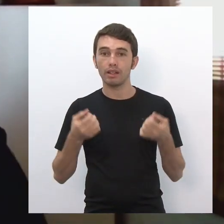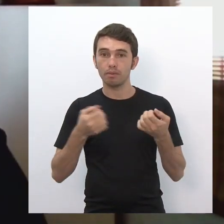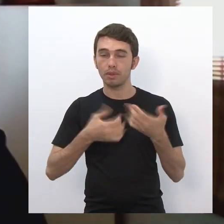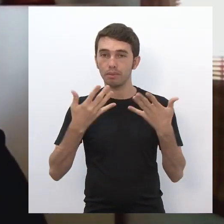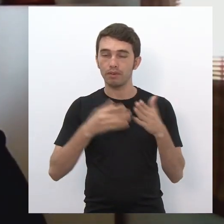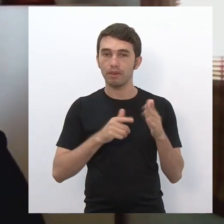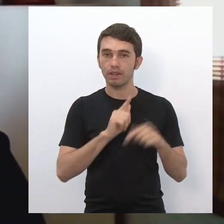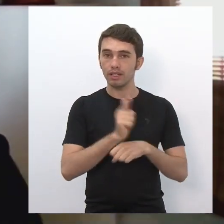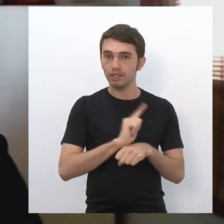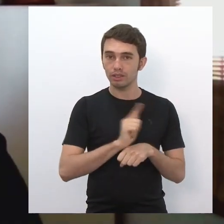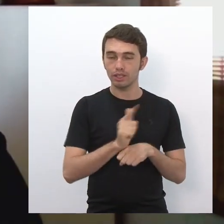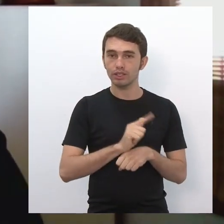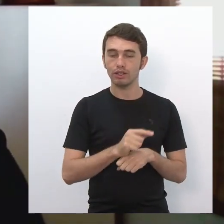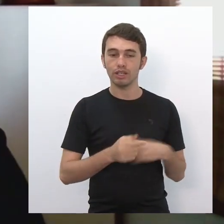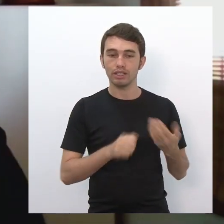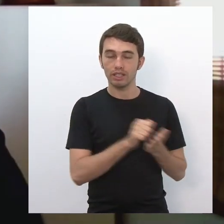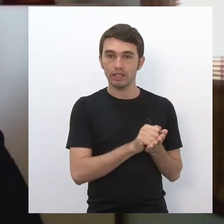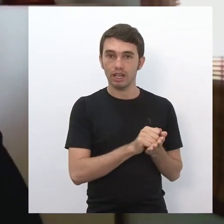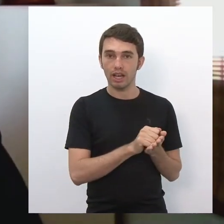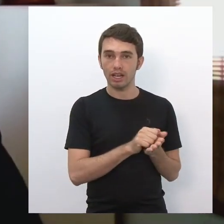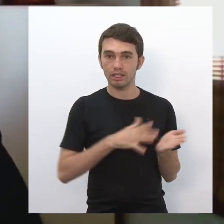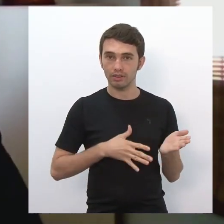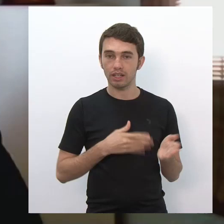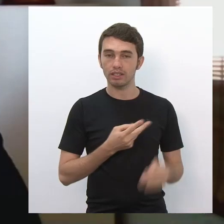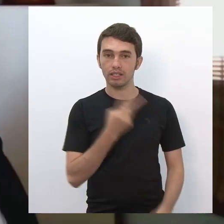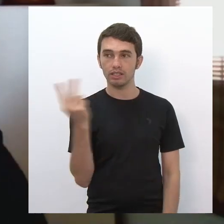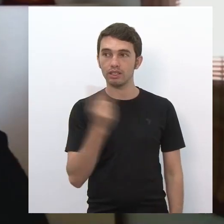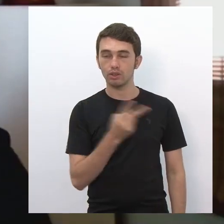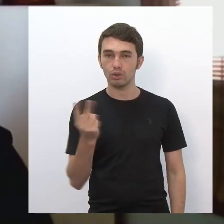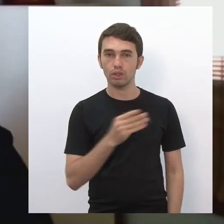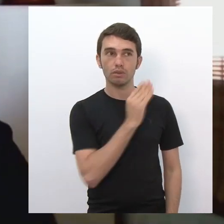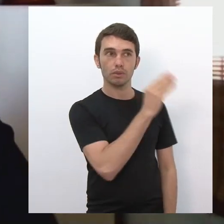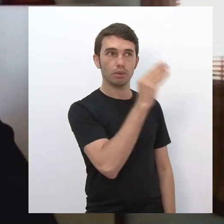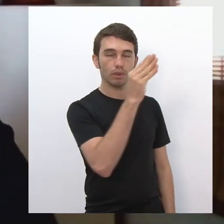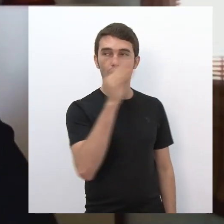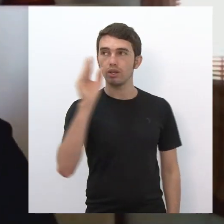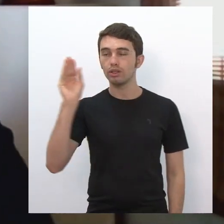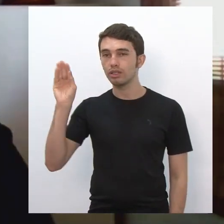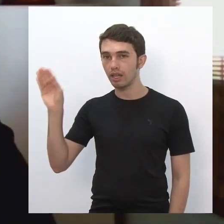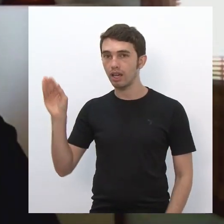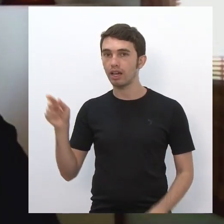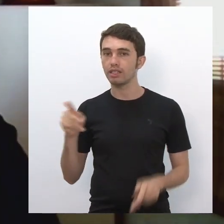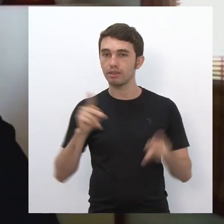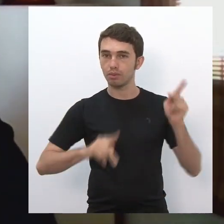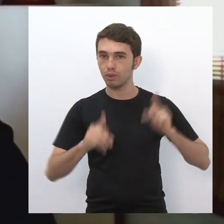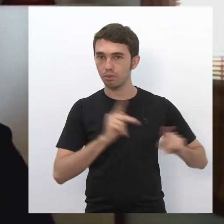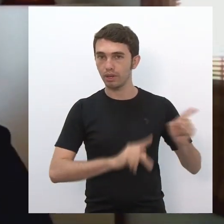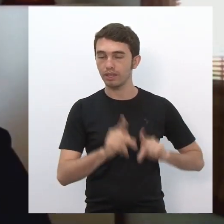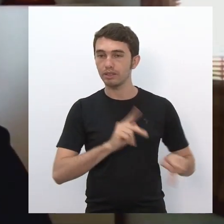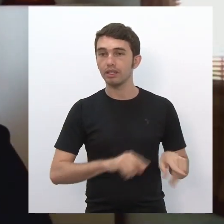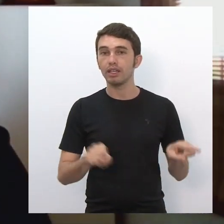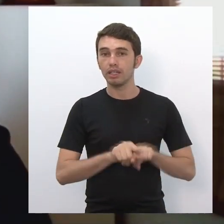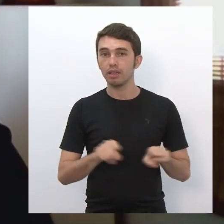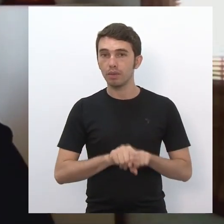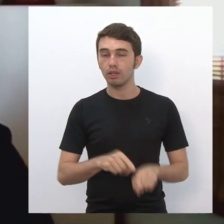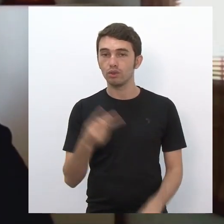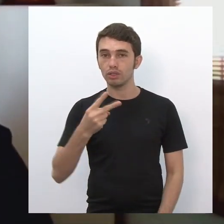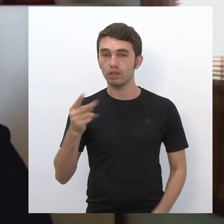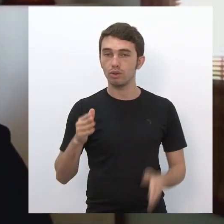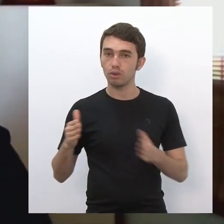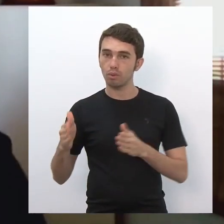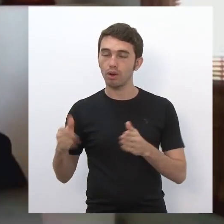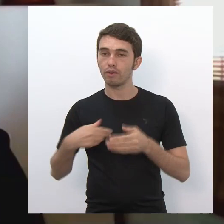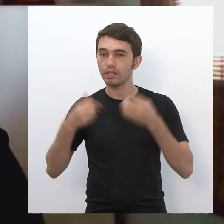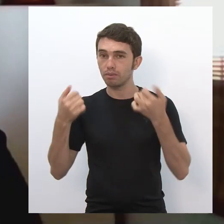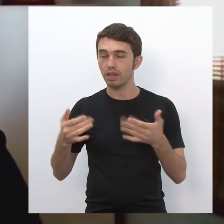de atividades dessas duas bibliotecas públicas. E no segundo bloco, vai falar especificamente sobre o Clube do